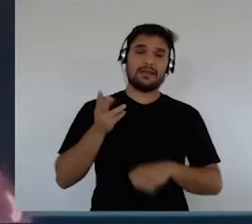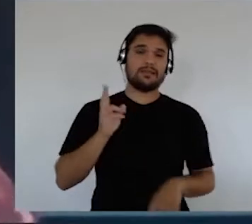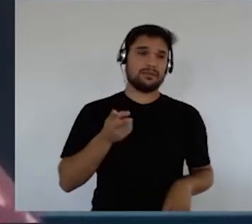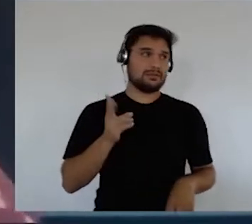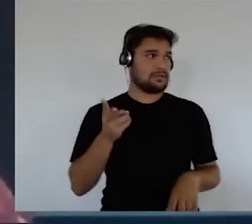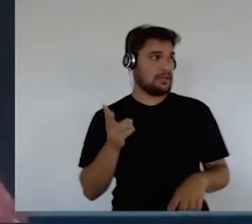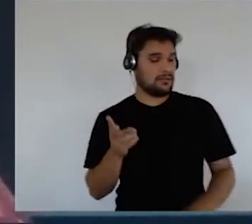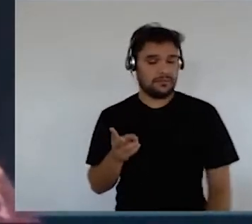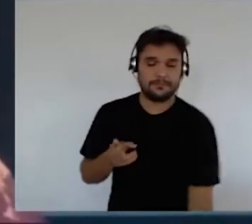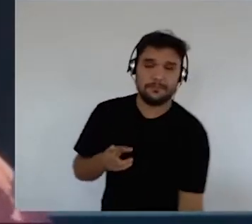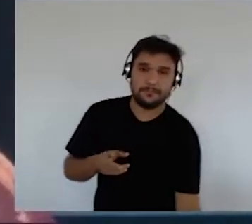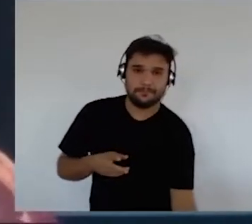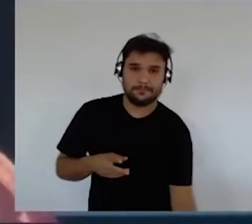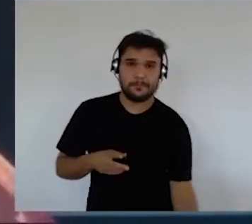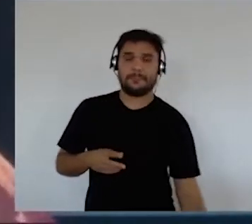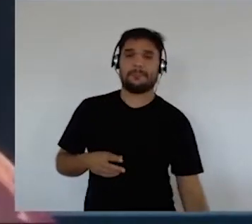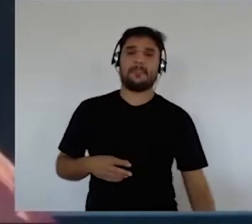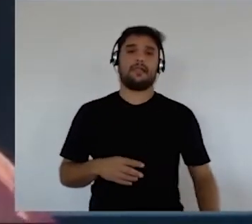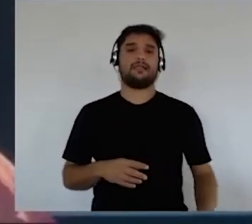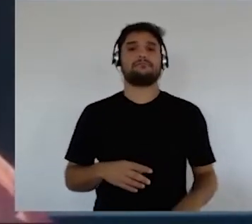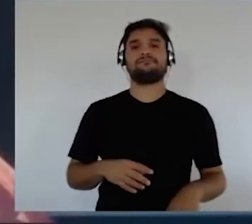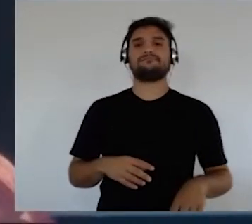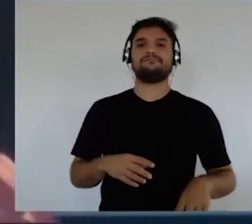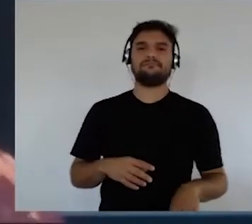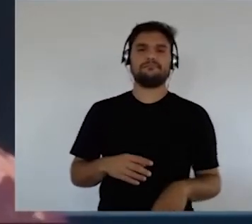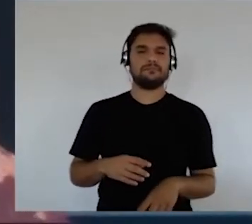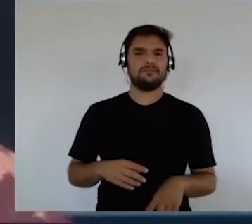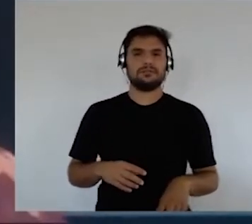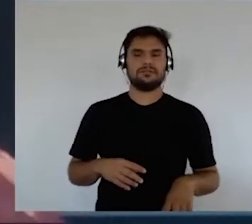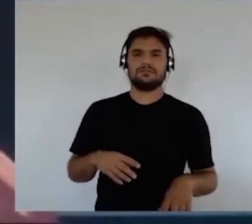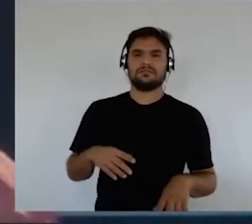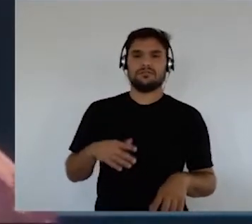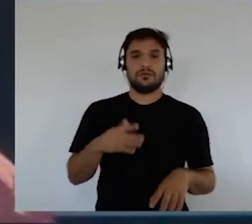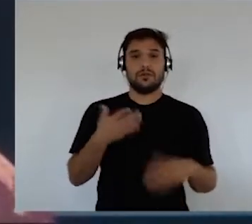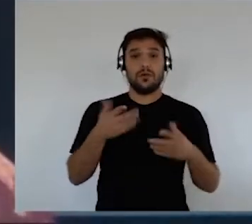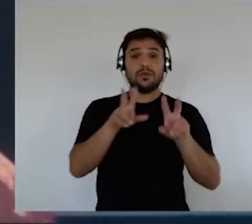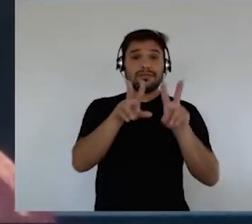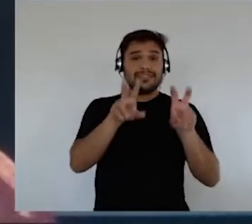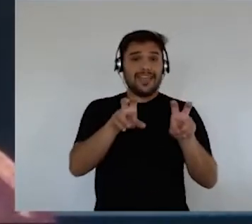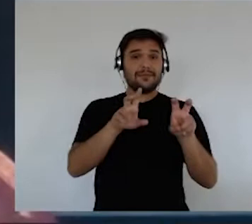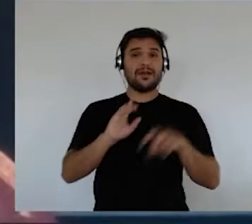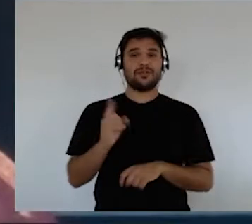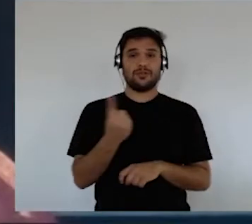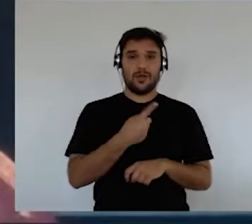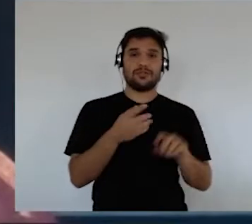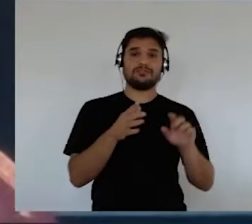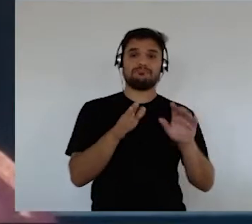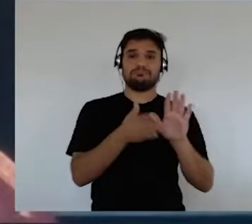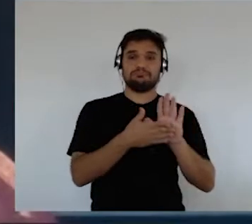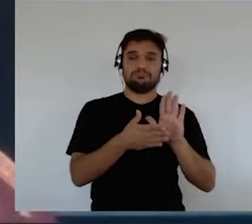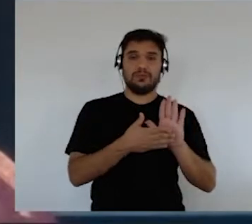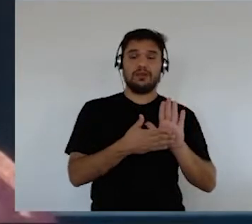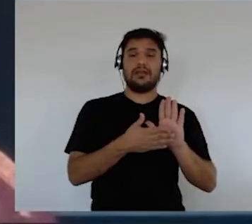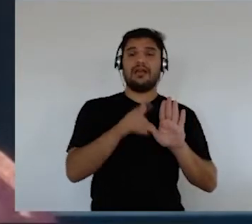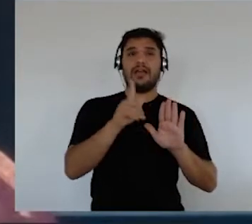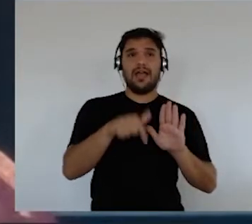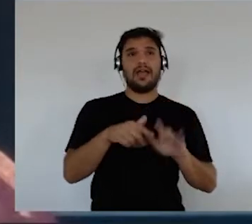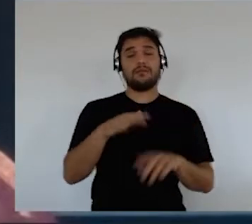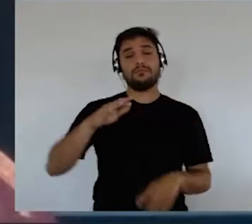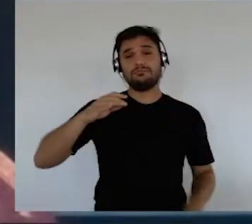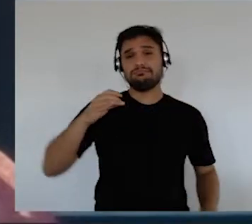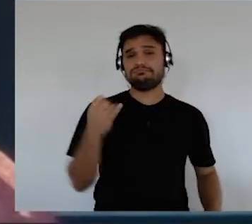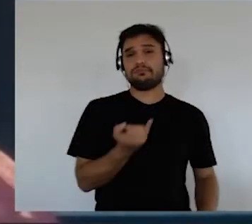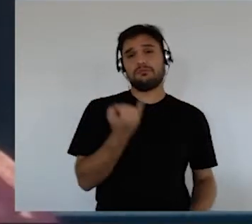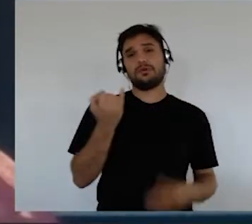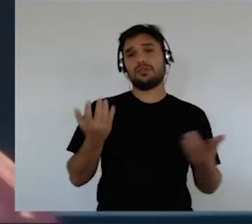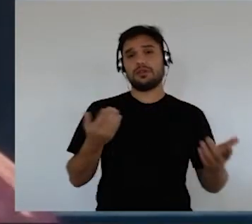sempre pelo nosso querido Luiz Viana. O tema proposto para o painel é um tema muito importante,